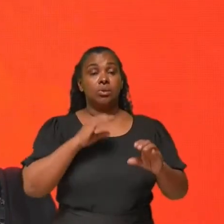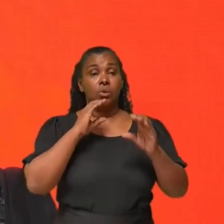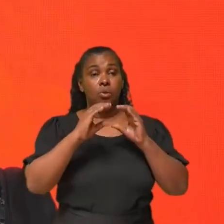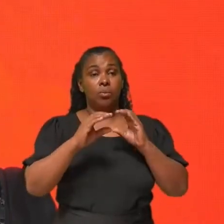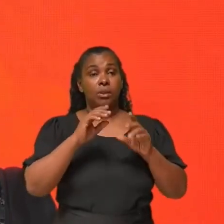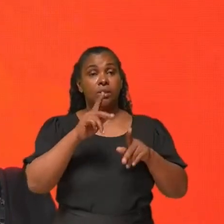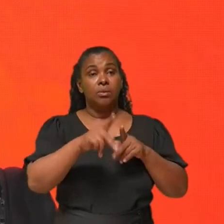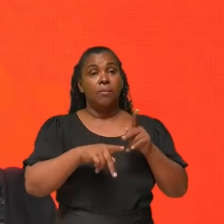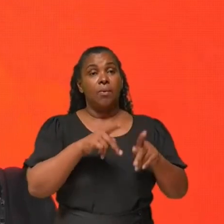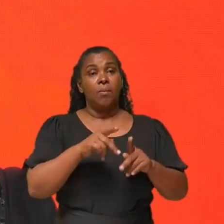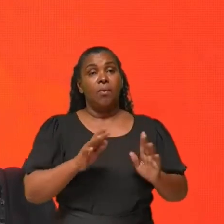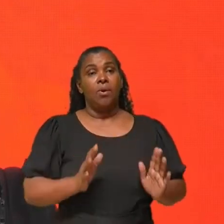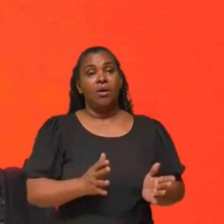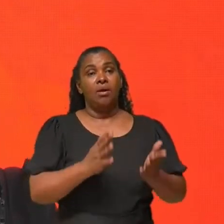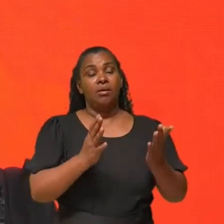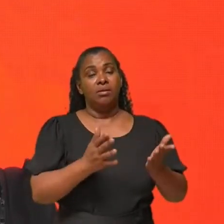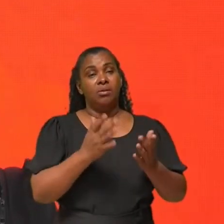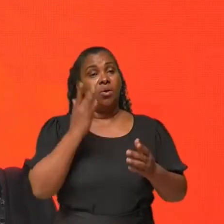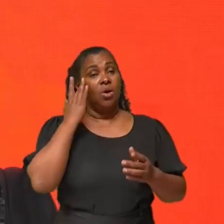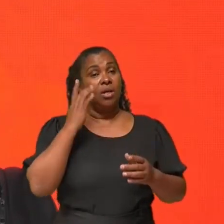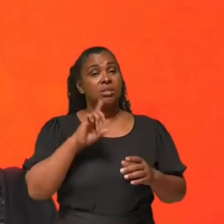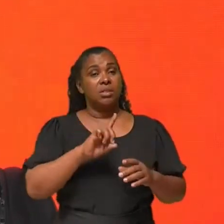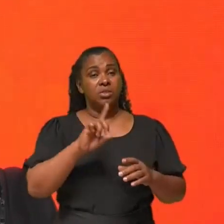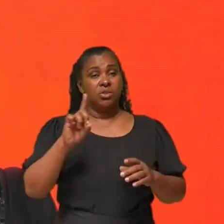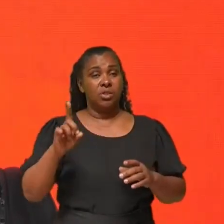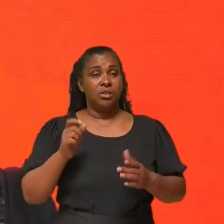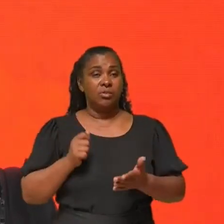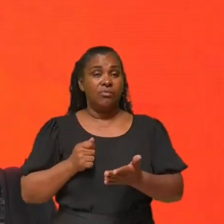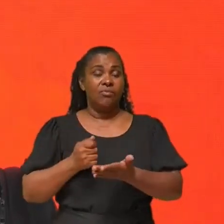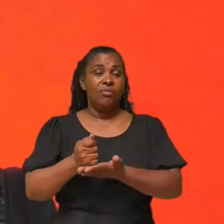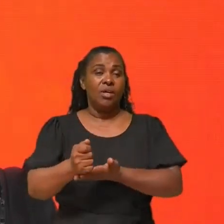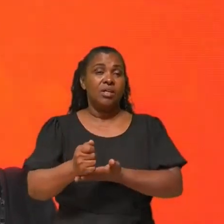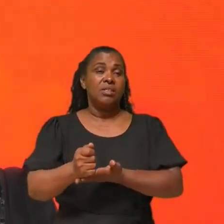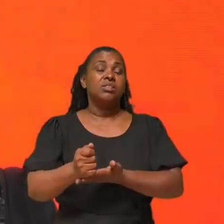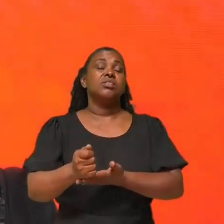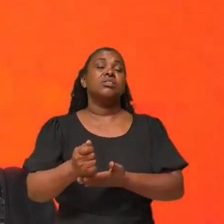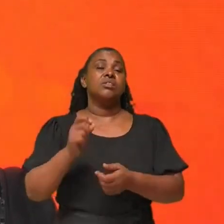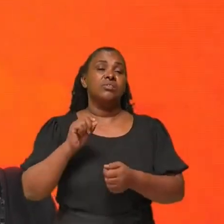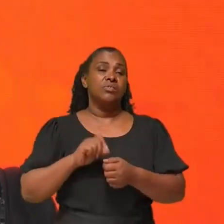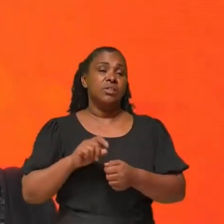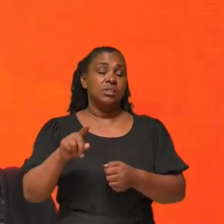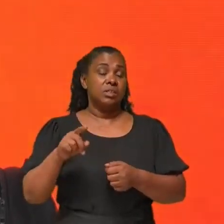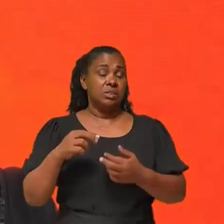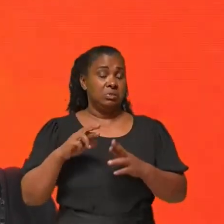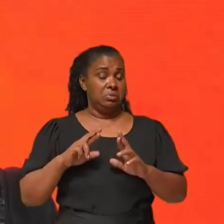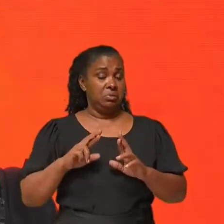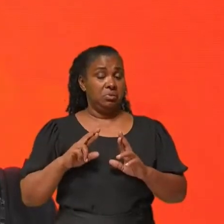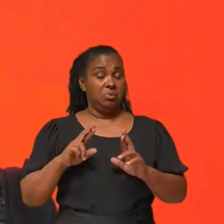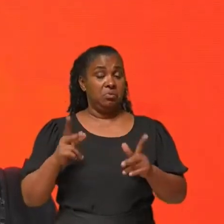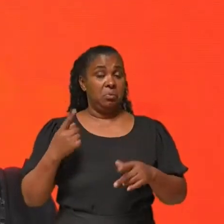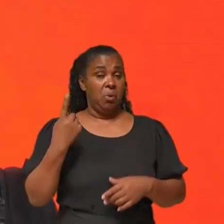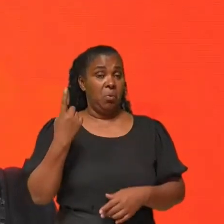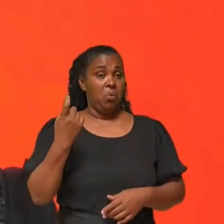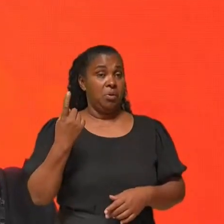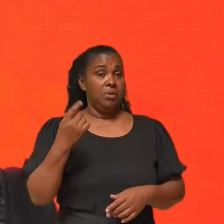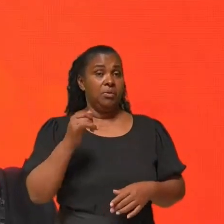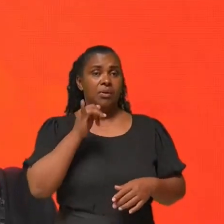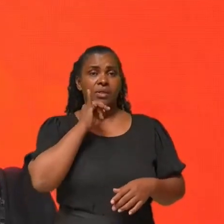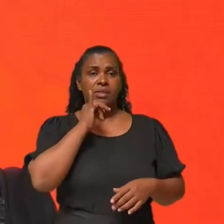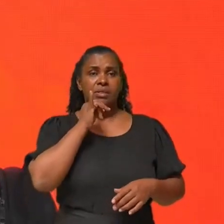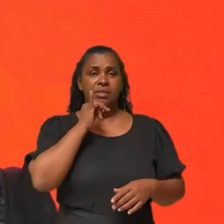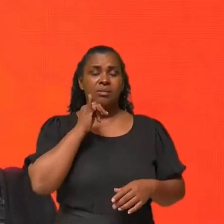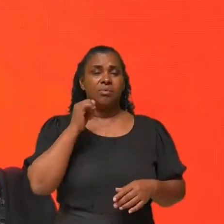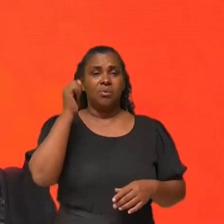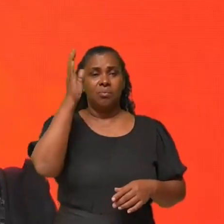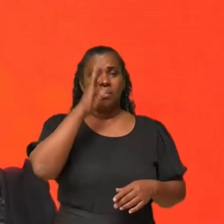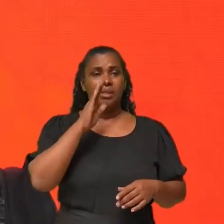direita investe e faz isso de uma forma muito singular. O maior exemplo, talvez, para mim, sobre isso é o Brasil Paralelo. Não só na produção